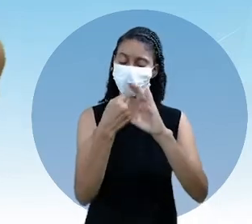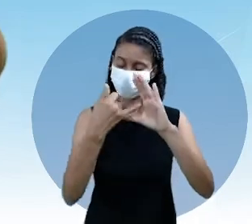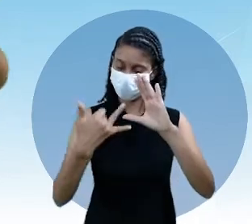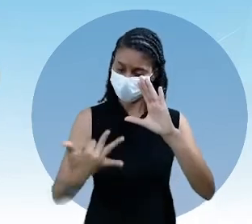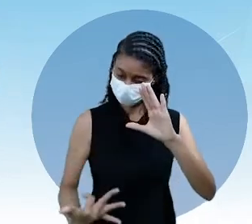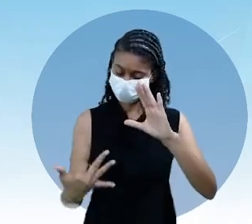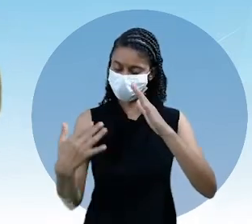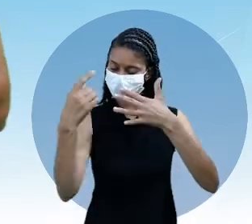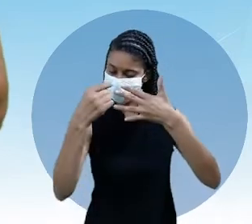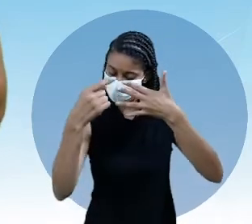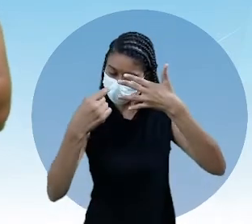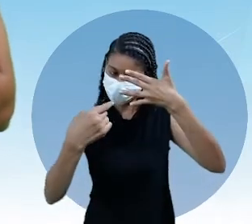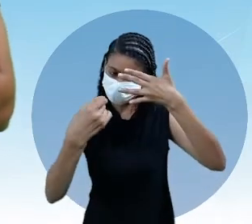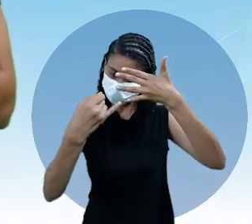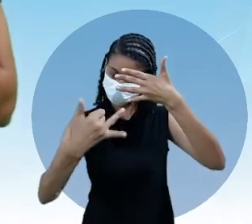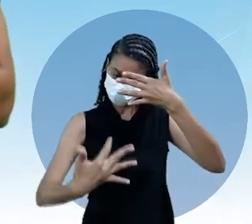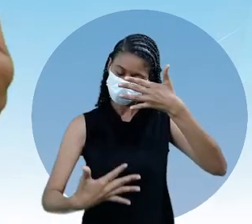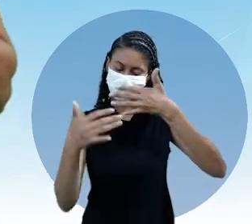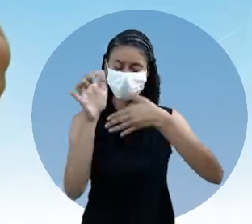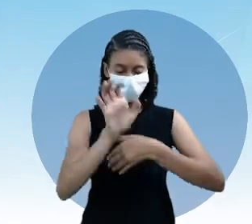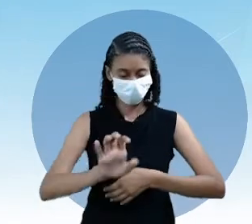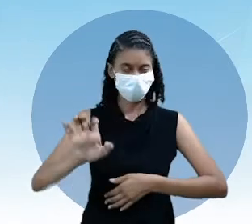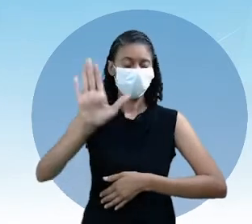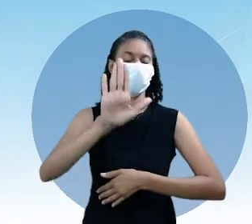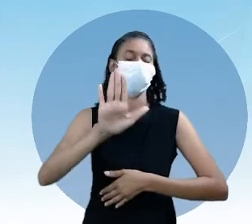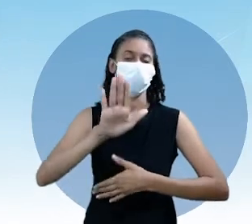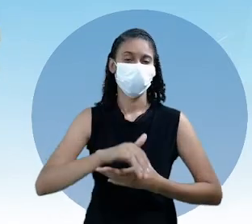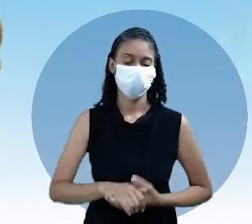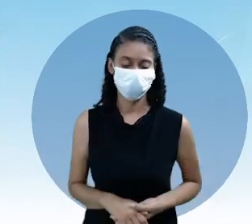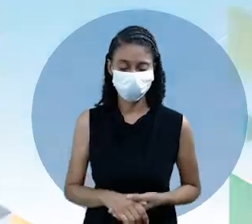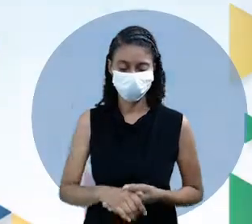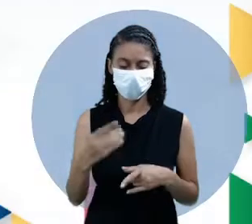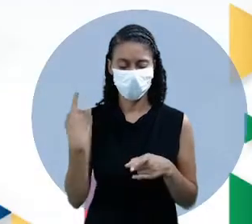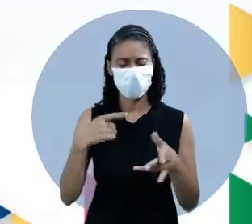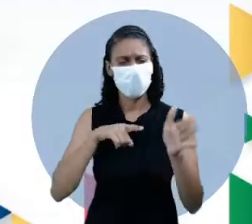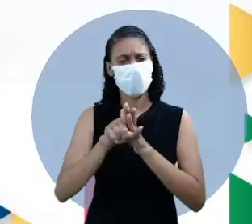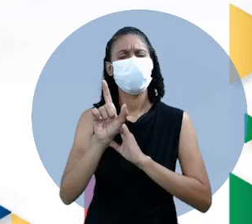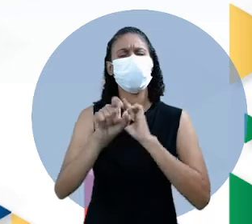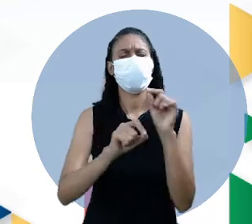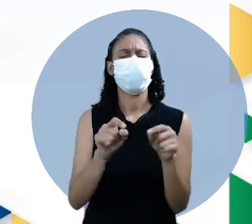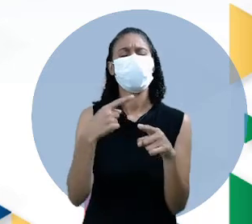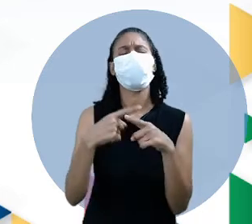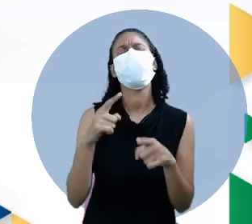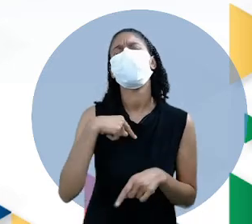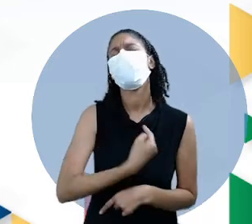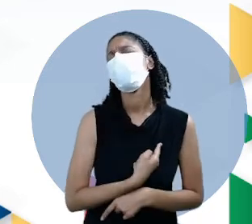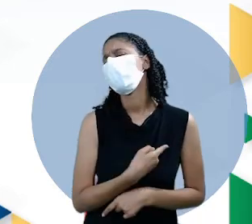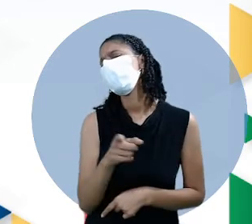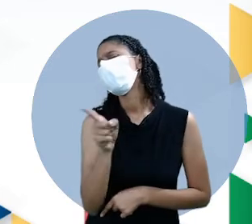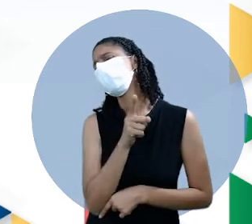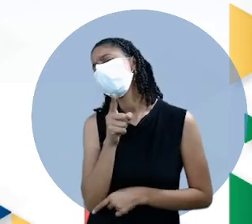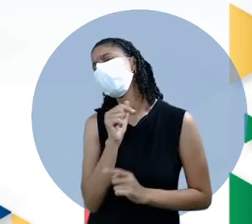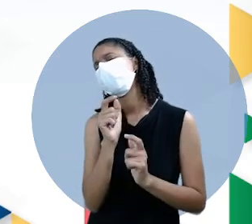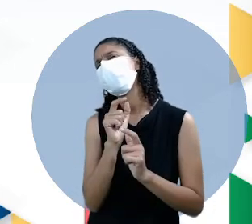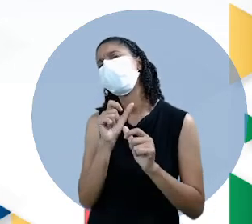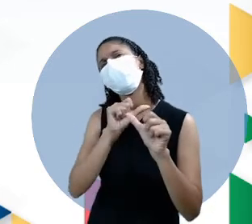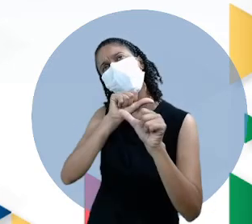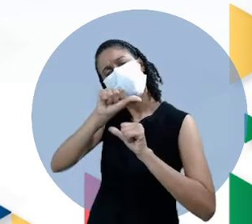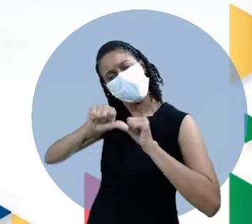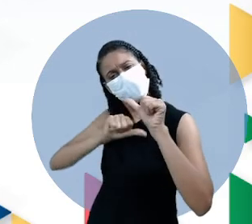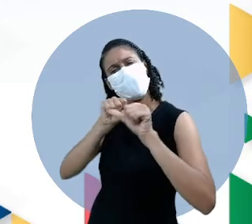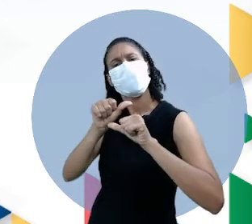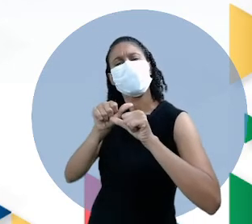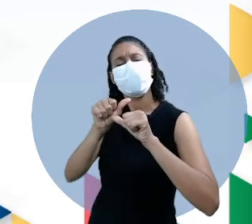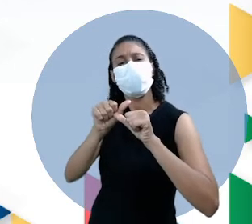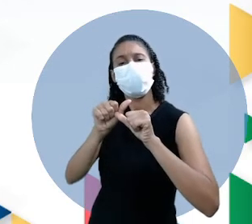especificidades de cada região. Mas aí essa pergunta é, por que nós não nos tornamos, né, uma grande potência como os